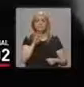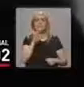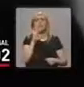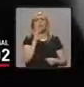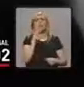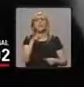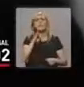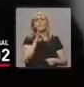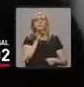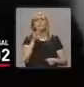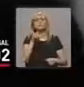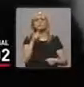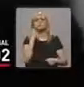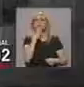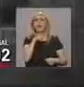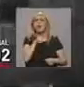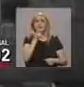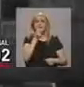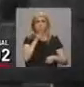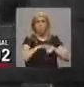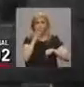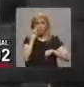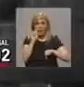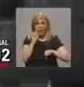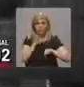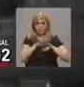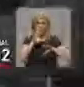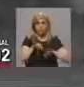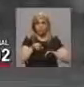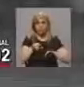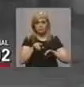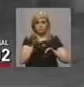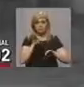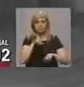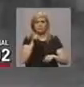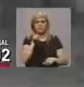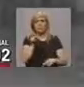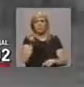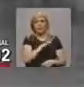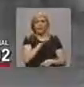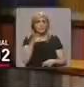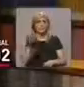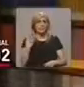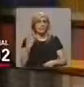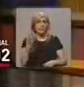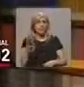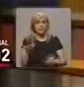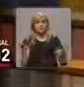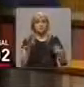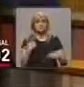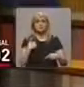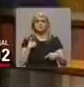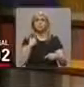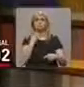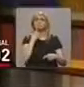humilhou-me publicamente numa aula durante 50 minutos por causa do humor. Na Faculdade de Direito? Na Faculdade de Direito. Enfim, não me vangloria